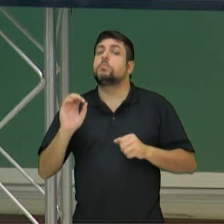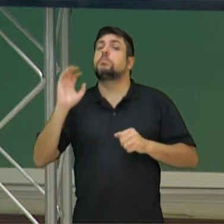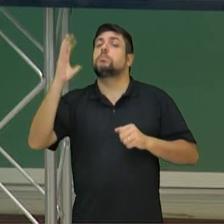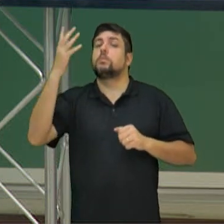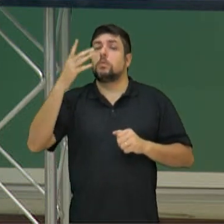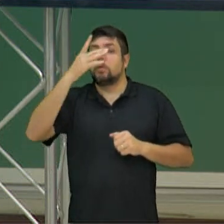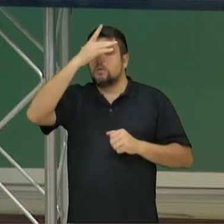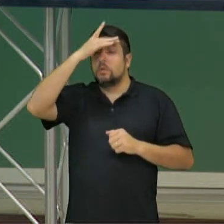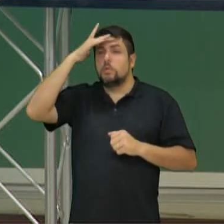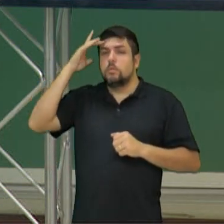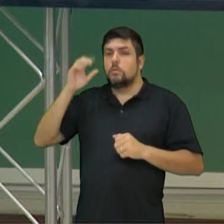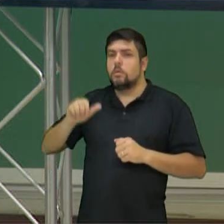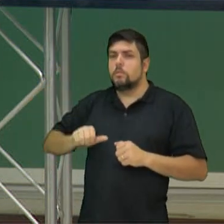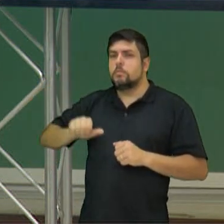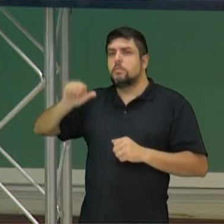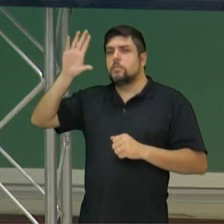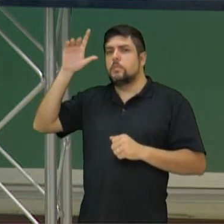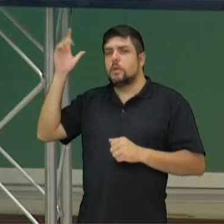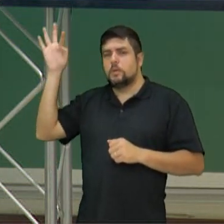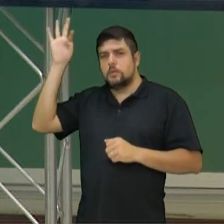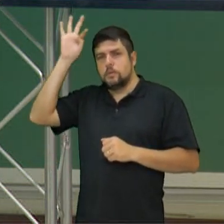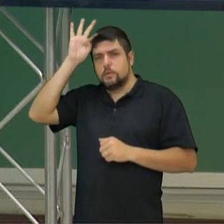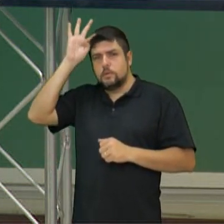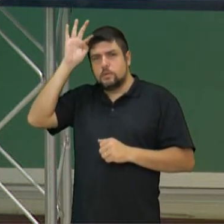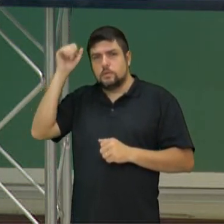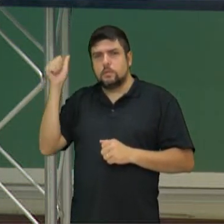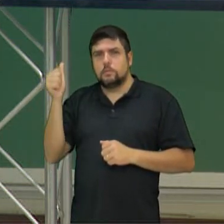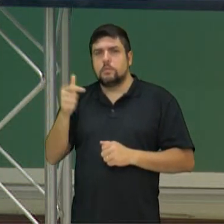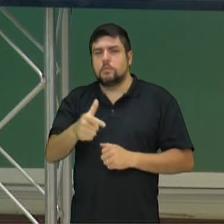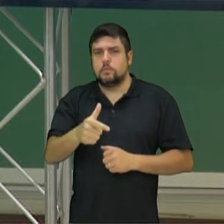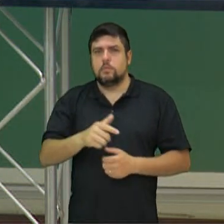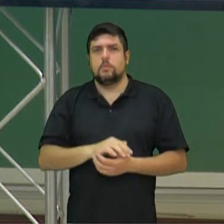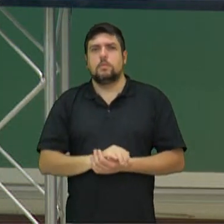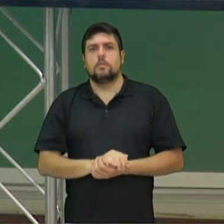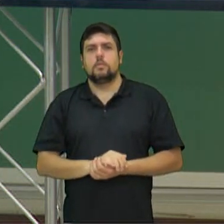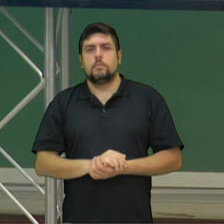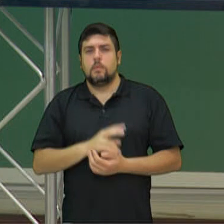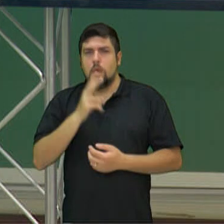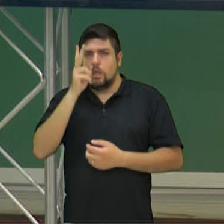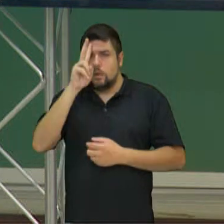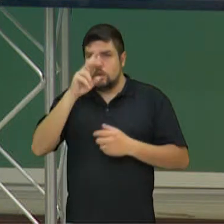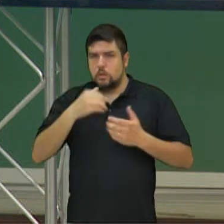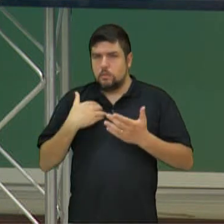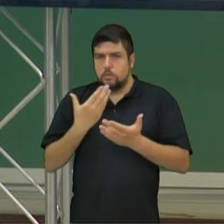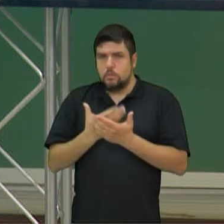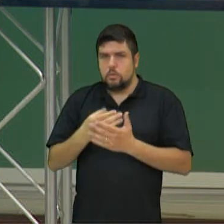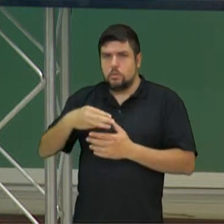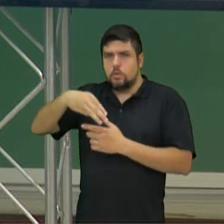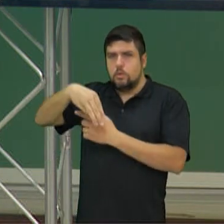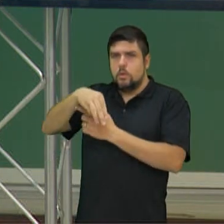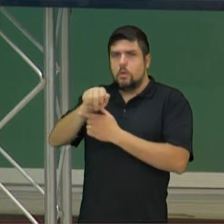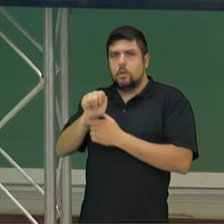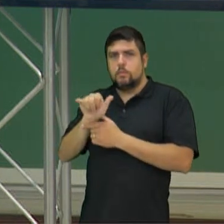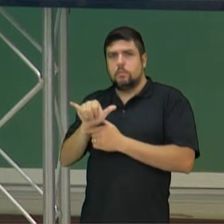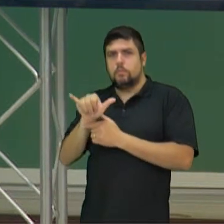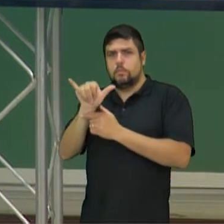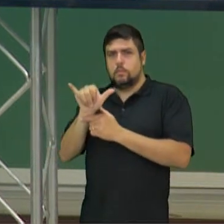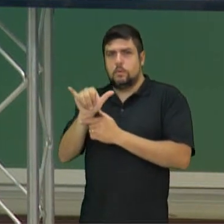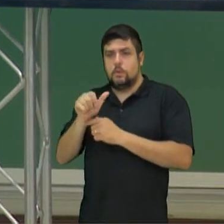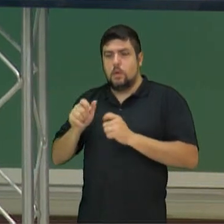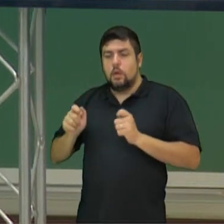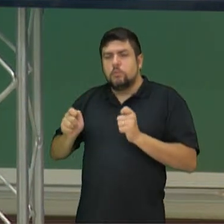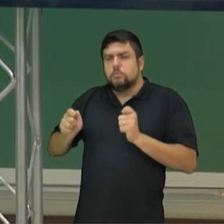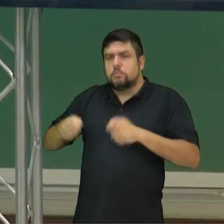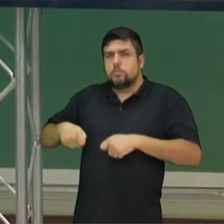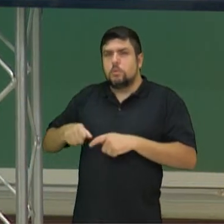Ele bota uma possibilidade. Lembra quando vocês estudaram lá o verbo modal may? É uma possibilidade. Ele não está afirmando 100%